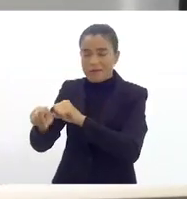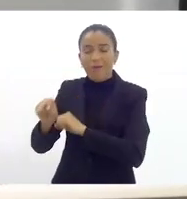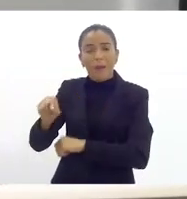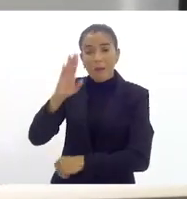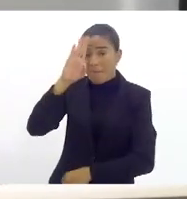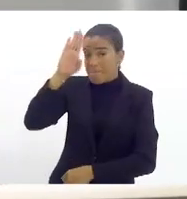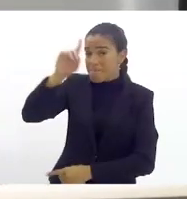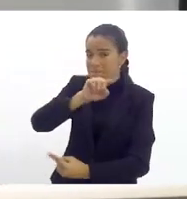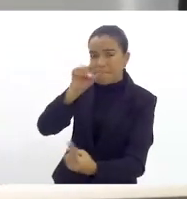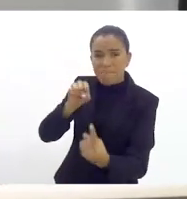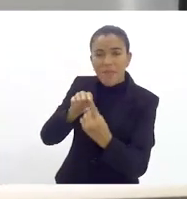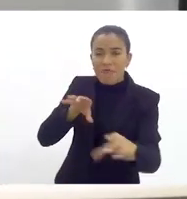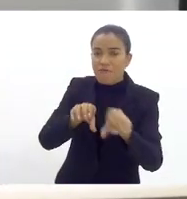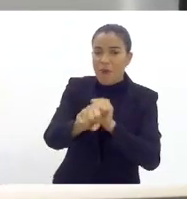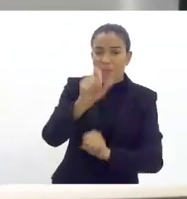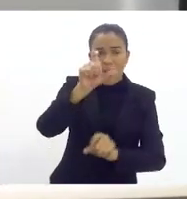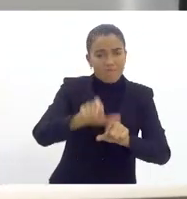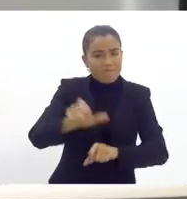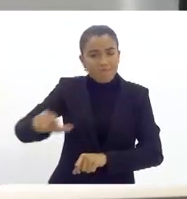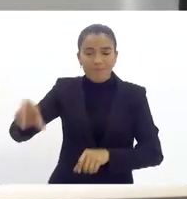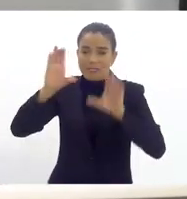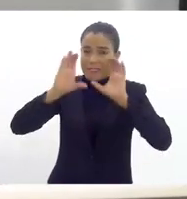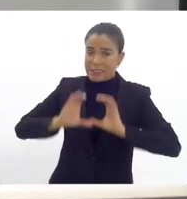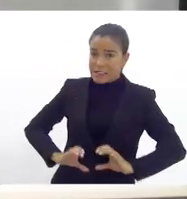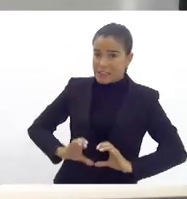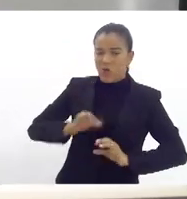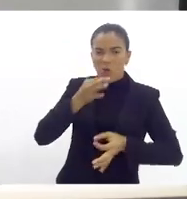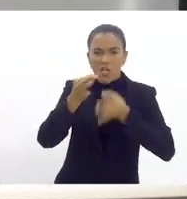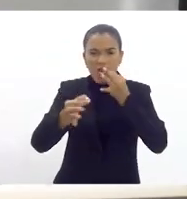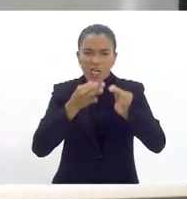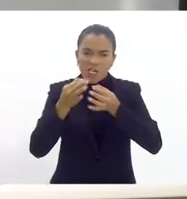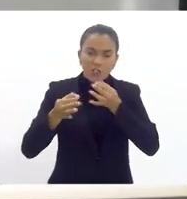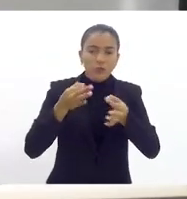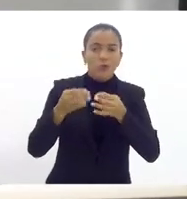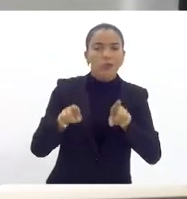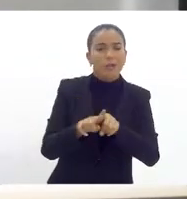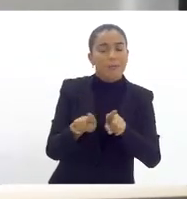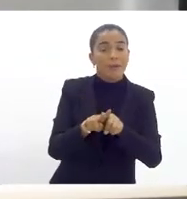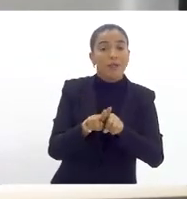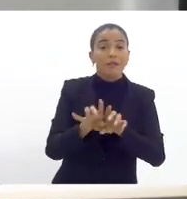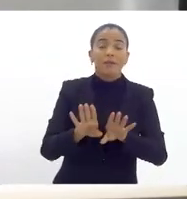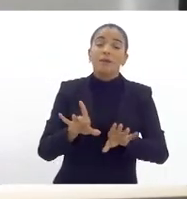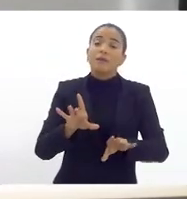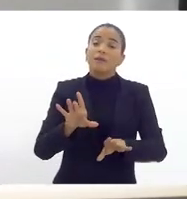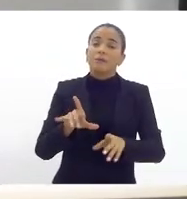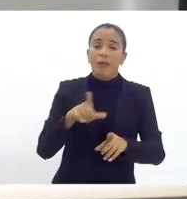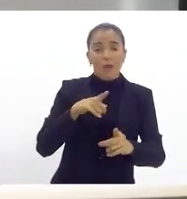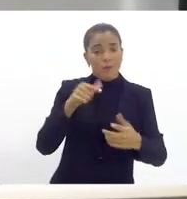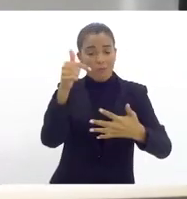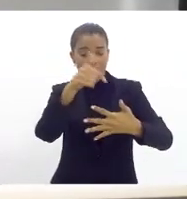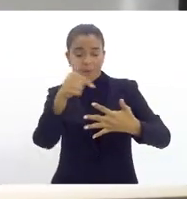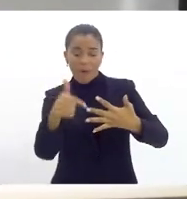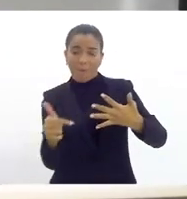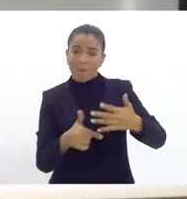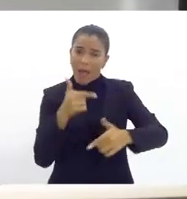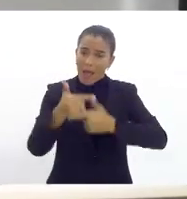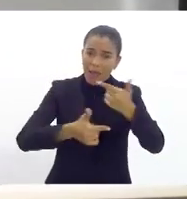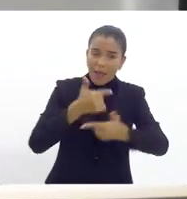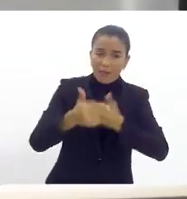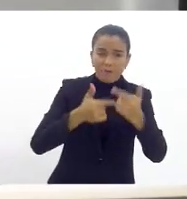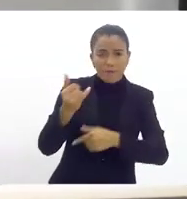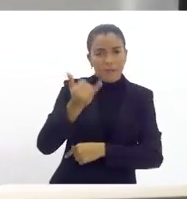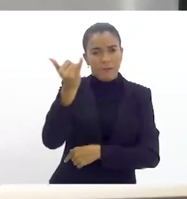como missão primeira formasse da dança esse cidadãos críticos né mas também tem como uma das suas atividades muito